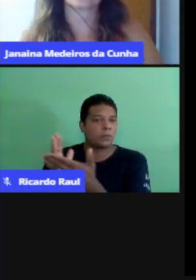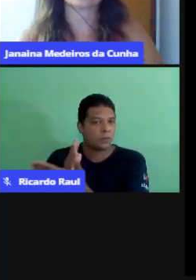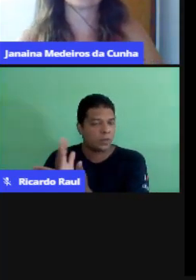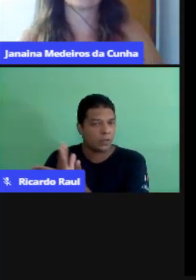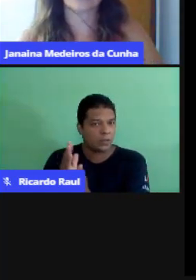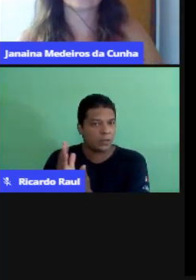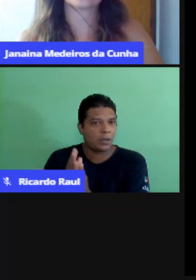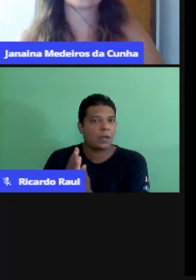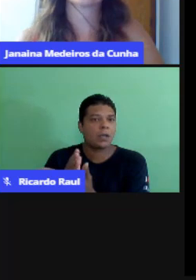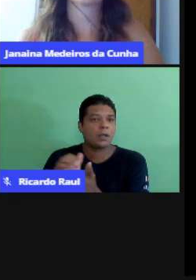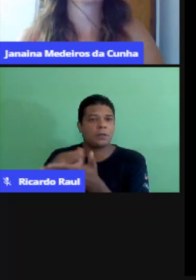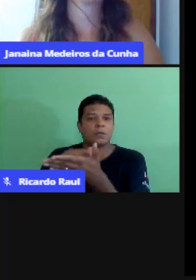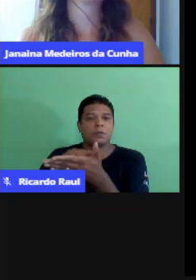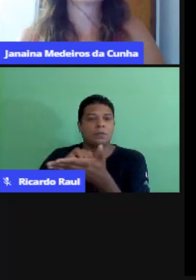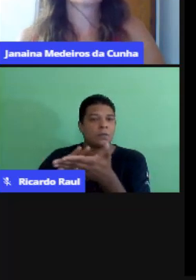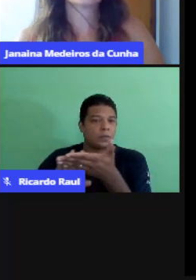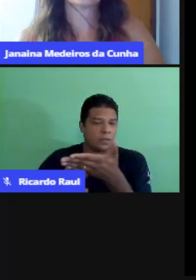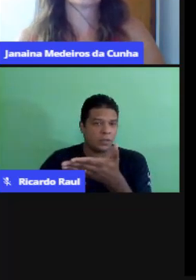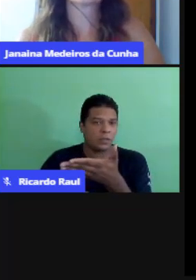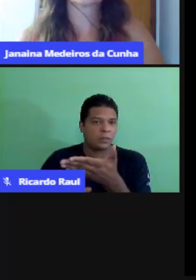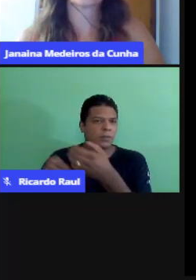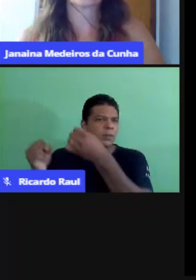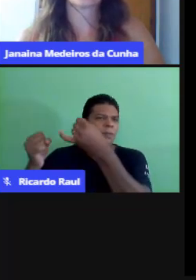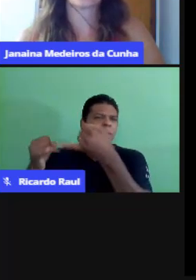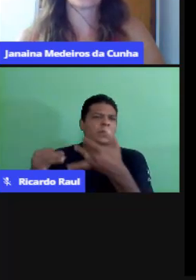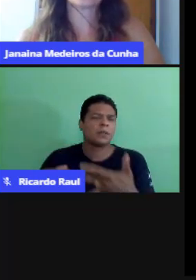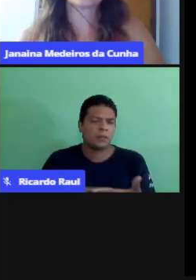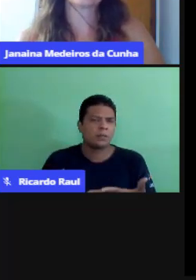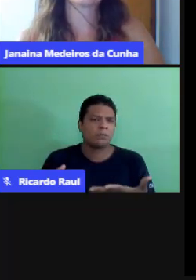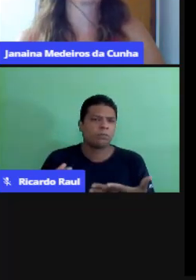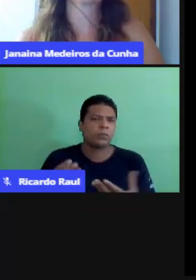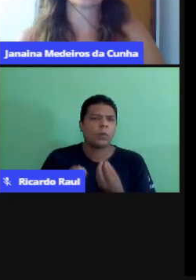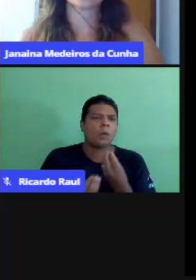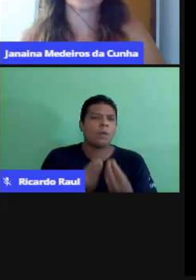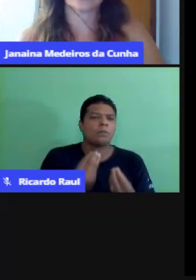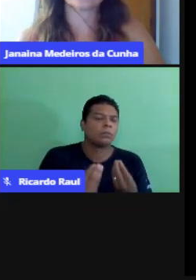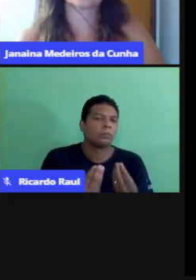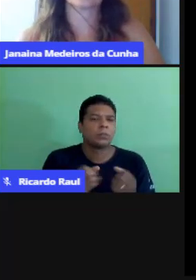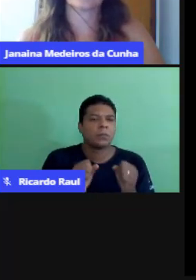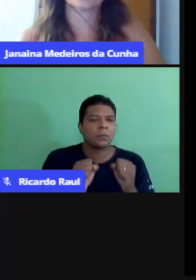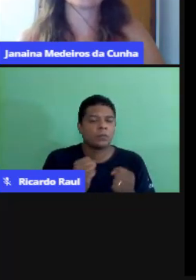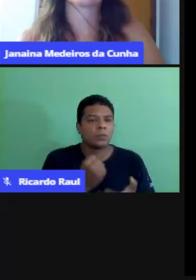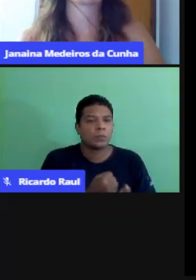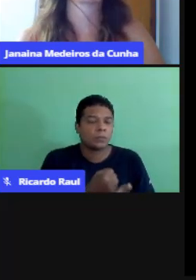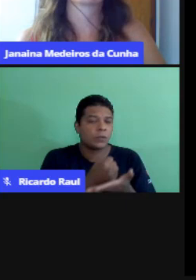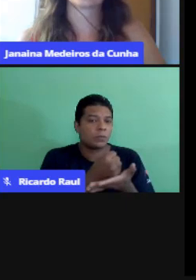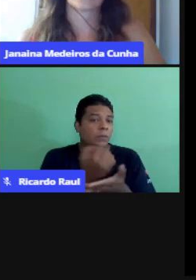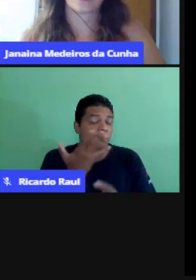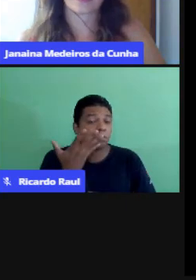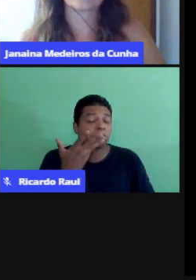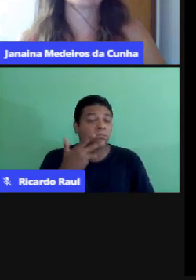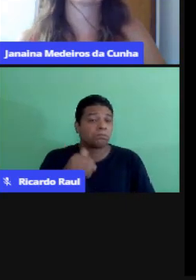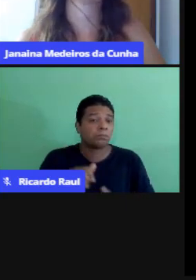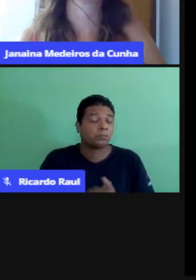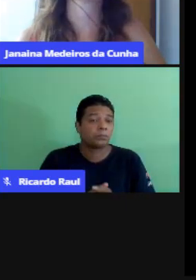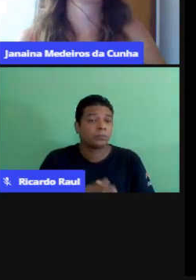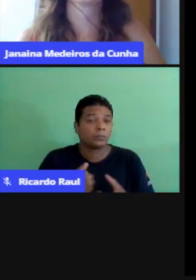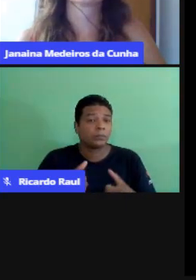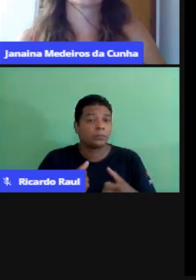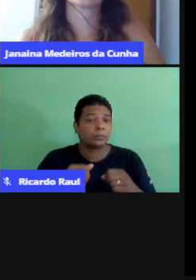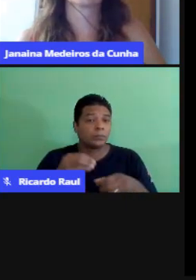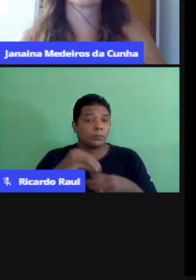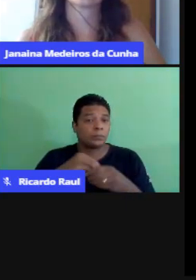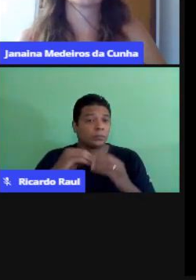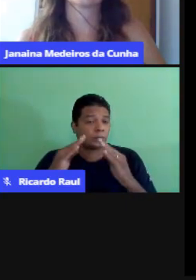né, com as atividades, explicando realmente como que ele pode estar ajudando essa criança em casa, no